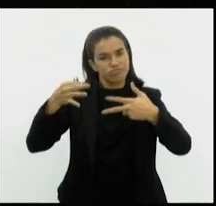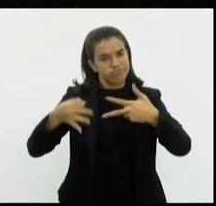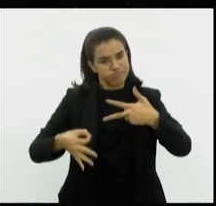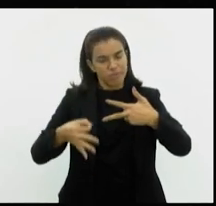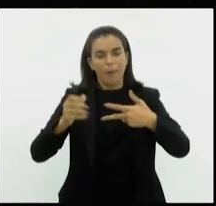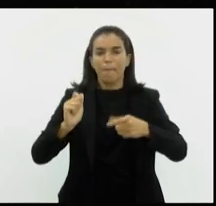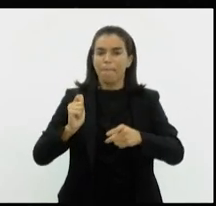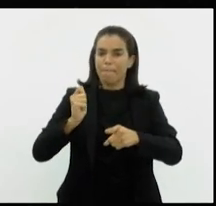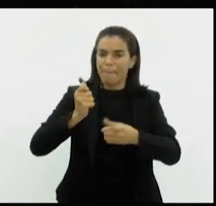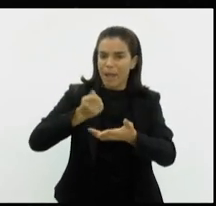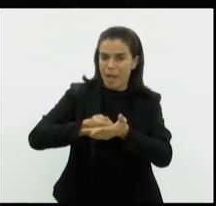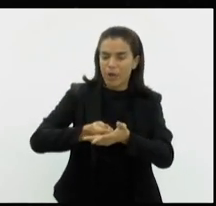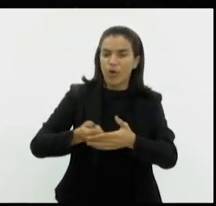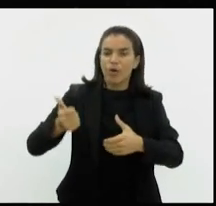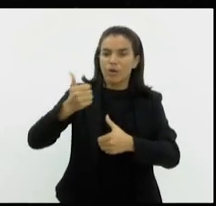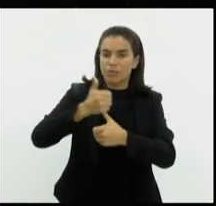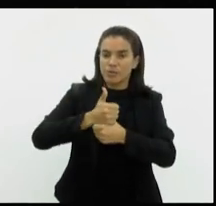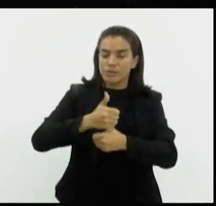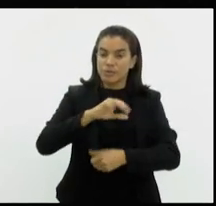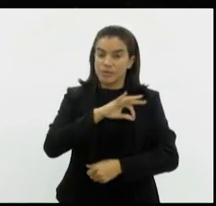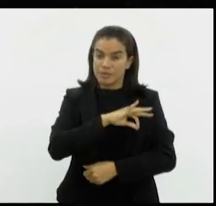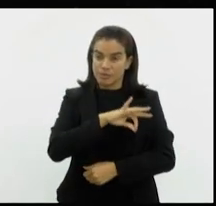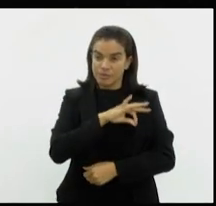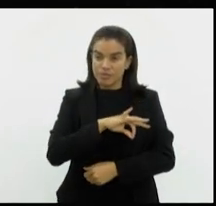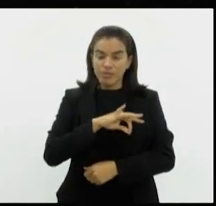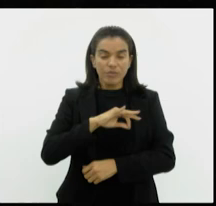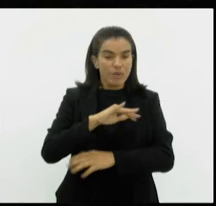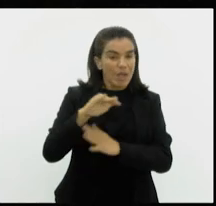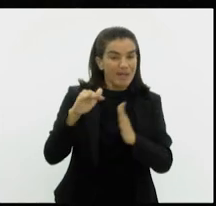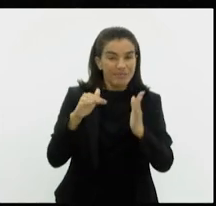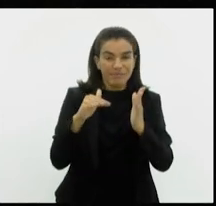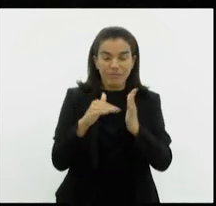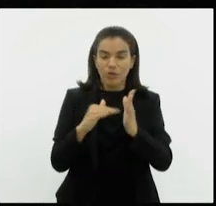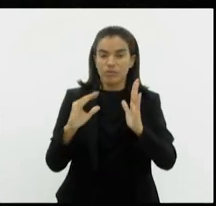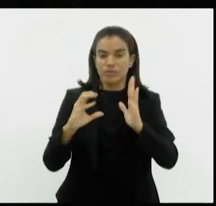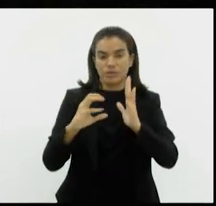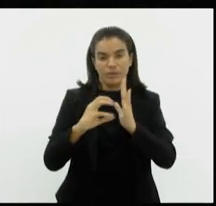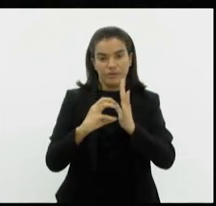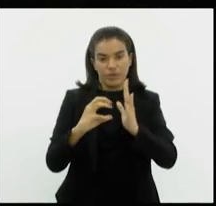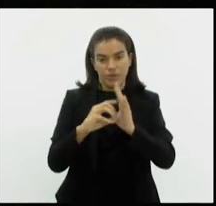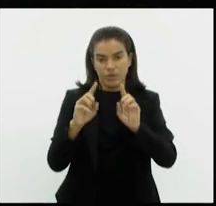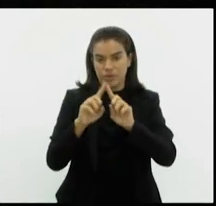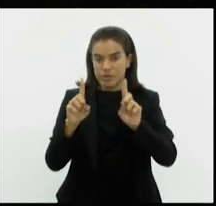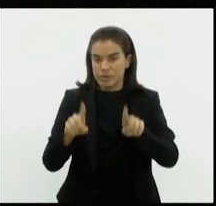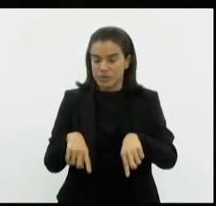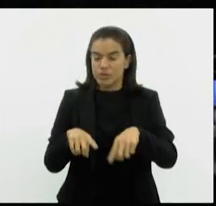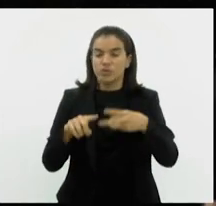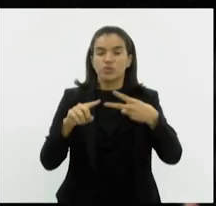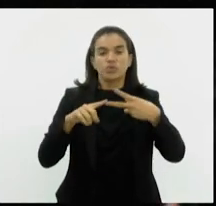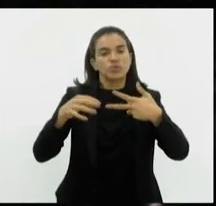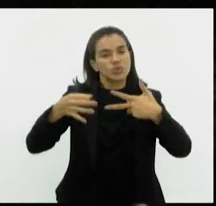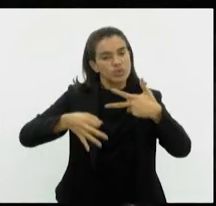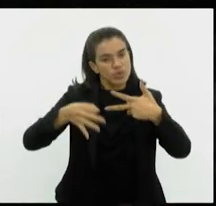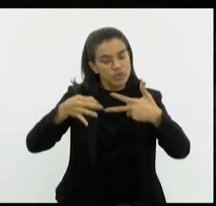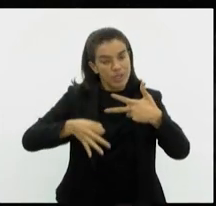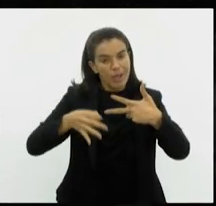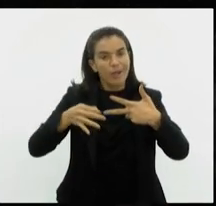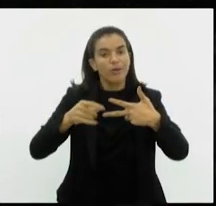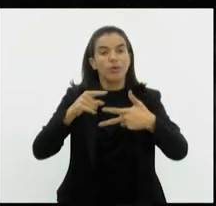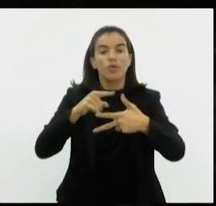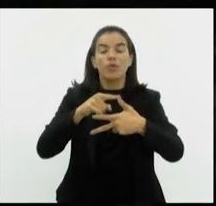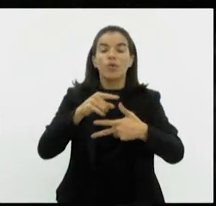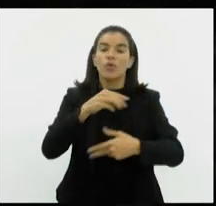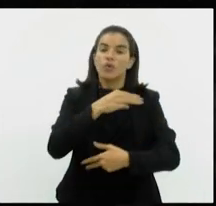pagou essa recomposição aos seus servidores O Poder Judiciário a mesma coisa o Ministério